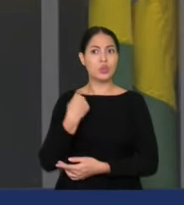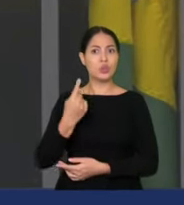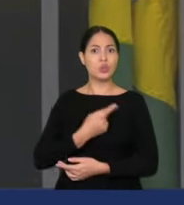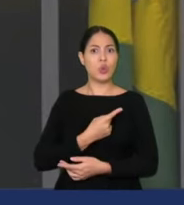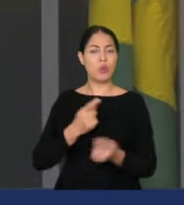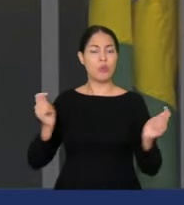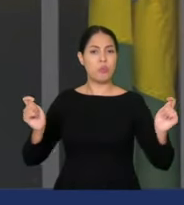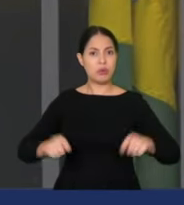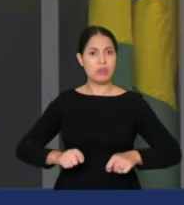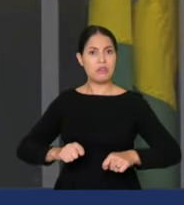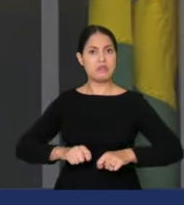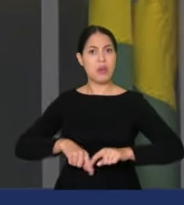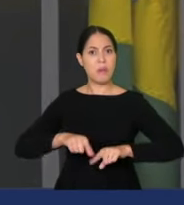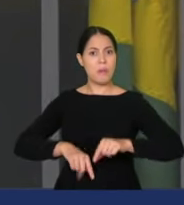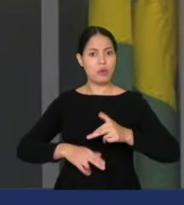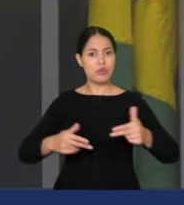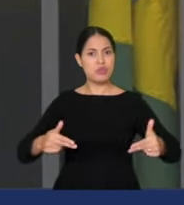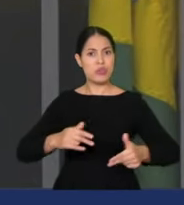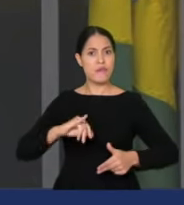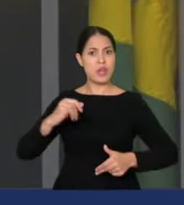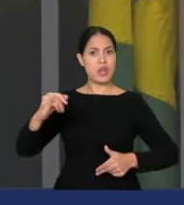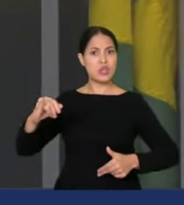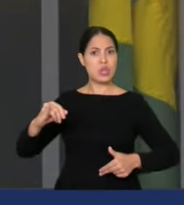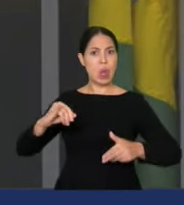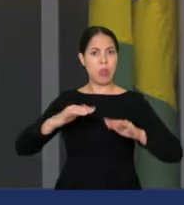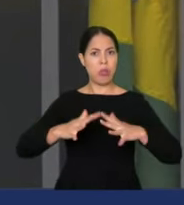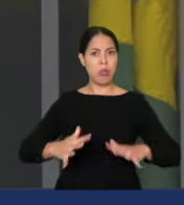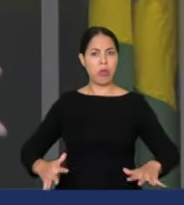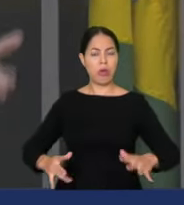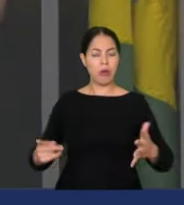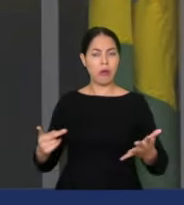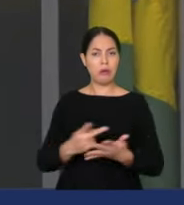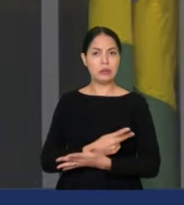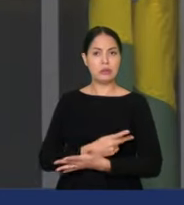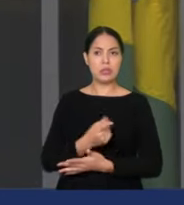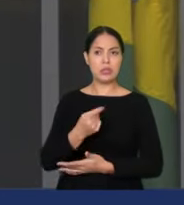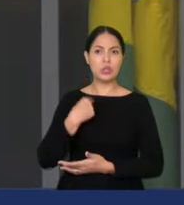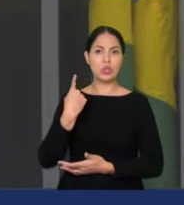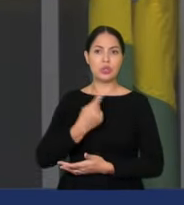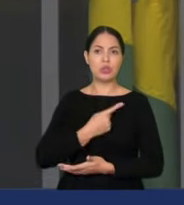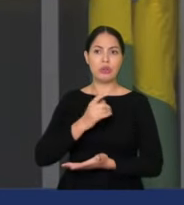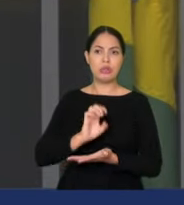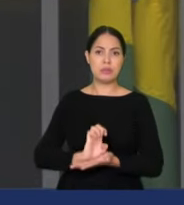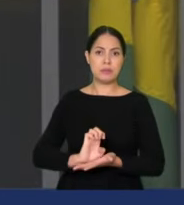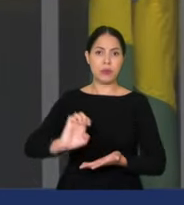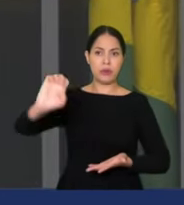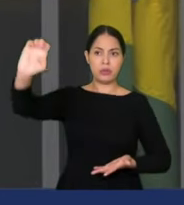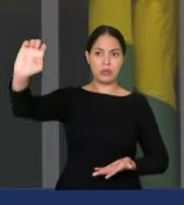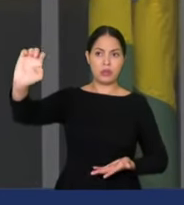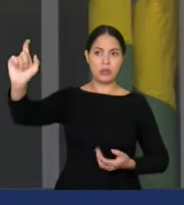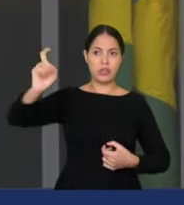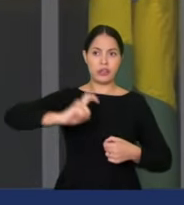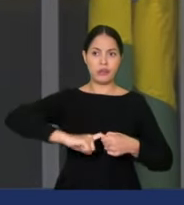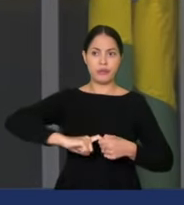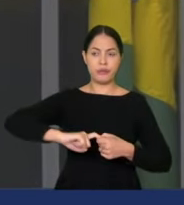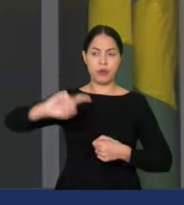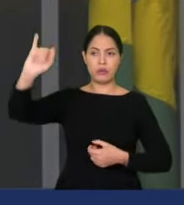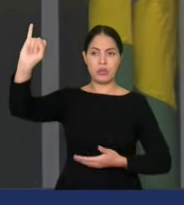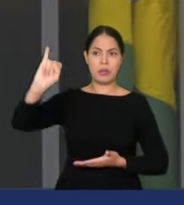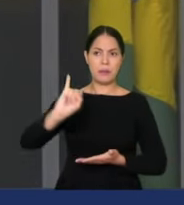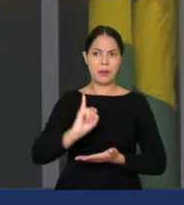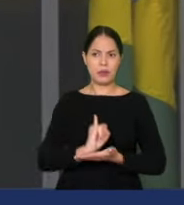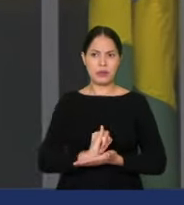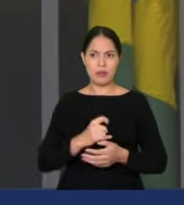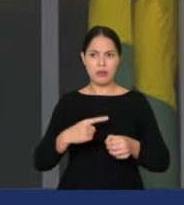produtivo, fazendo com que a gente tenha que estar exportando o petróleo bruto e buscando o refinamento lá